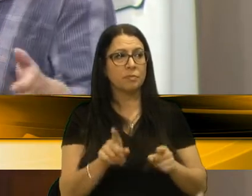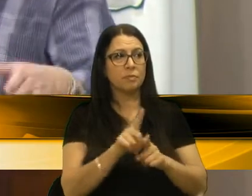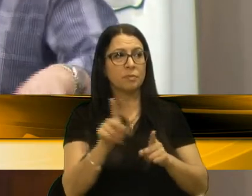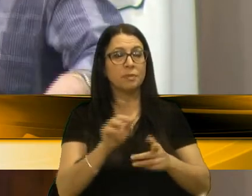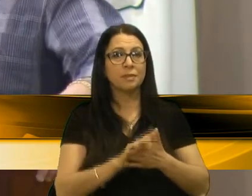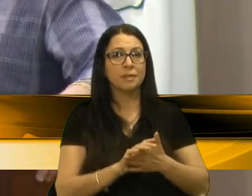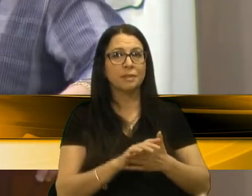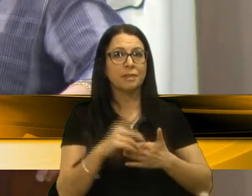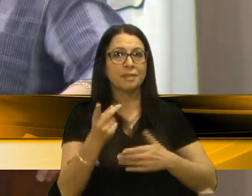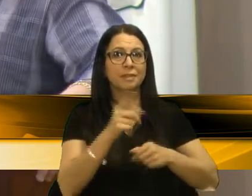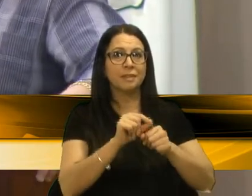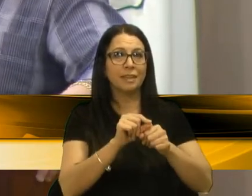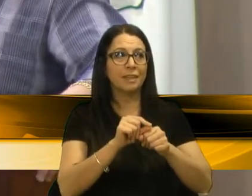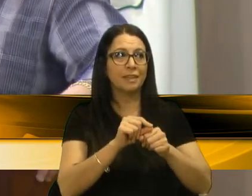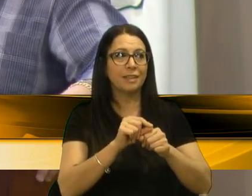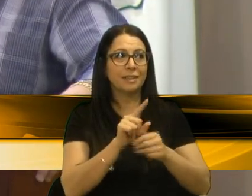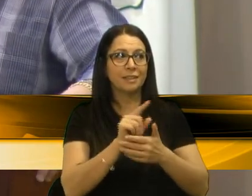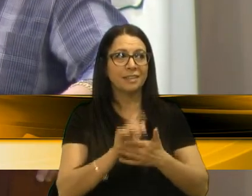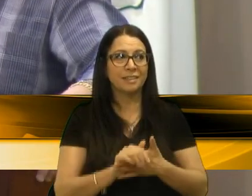faz.